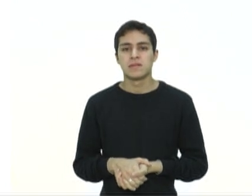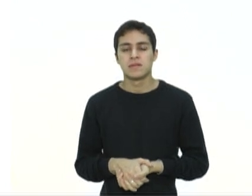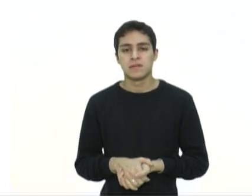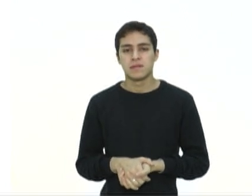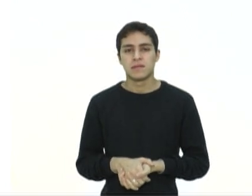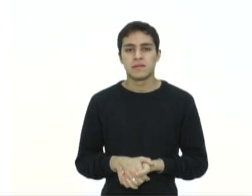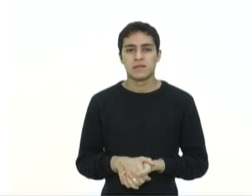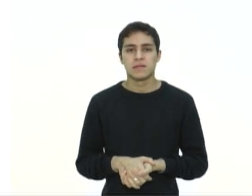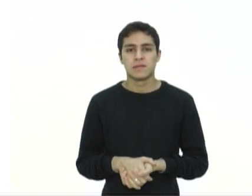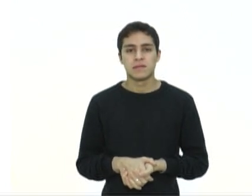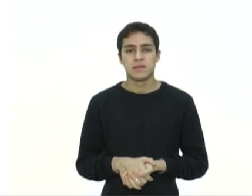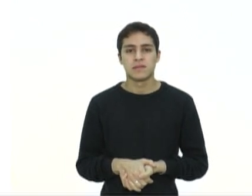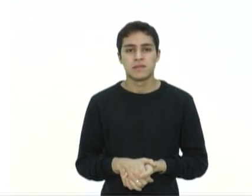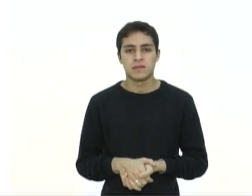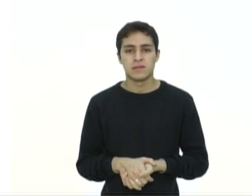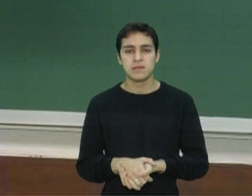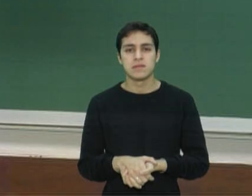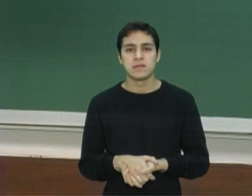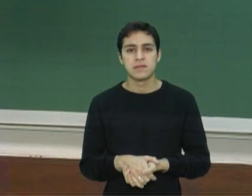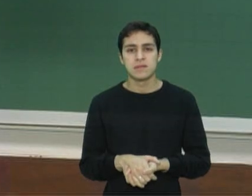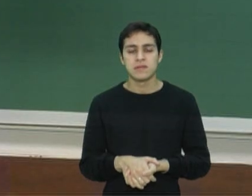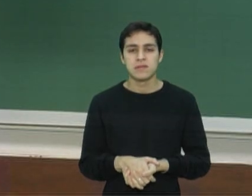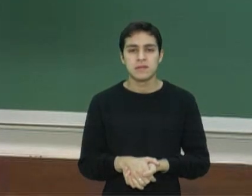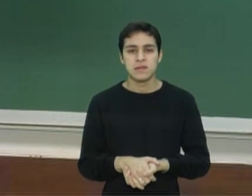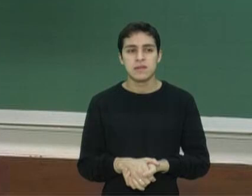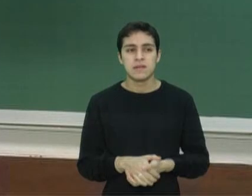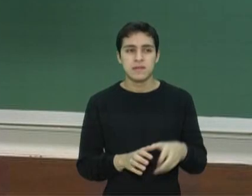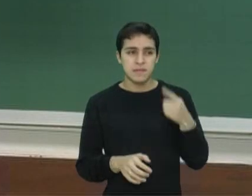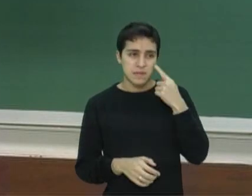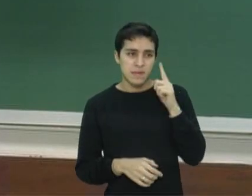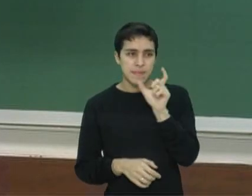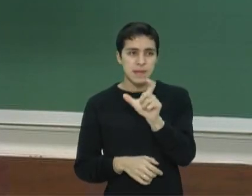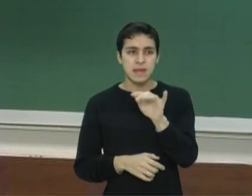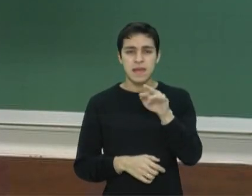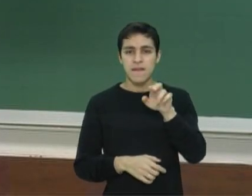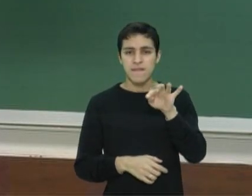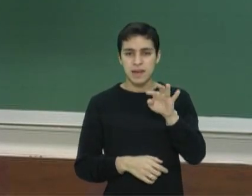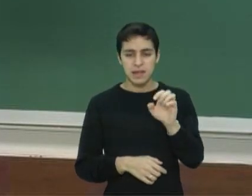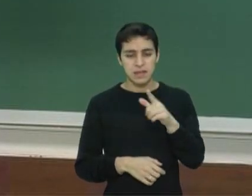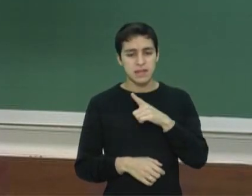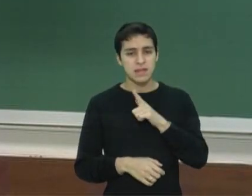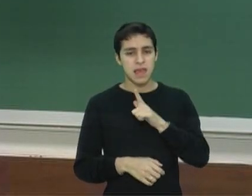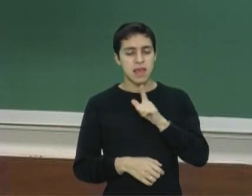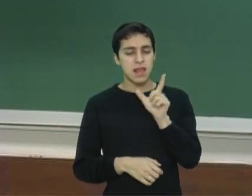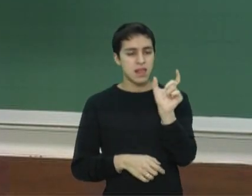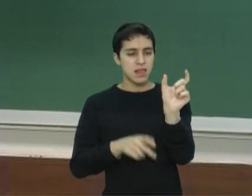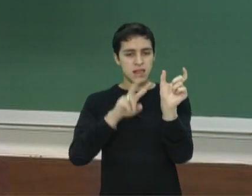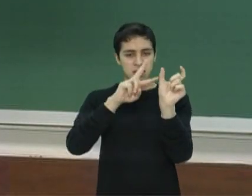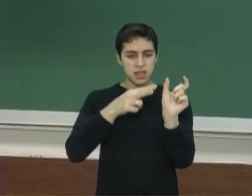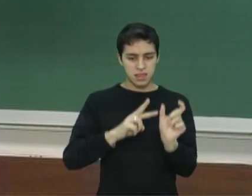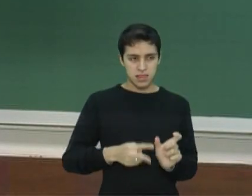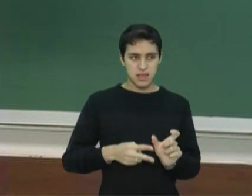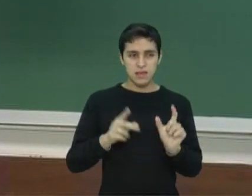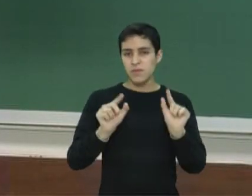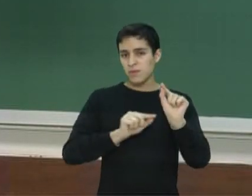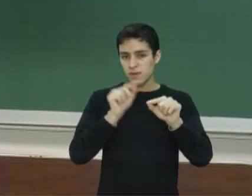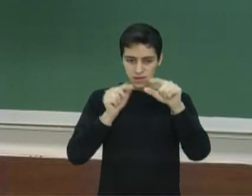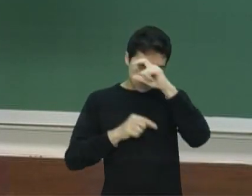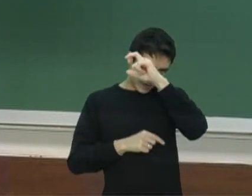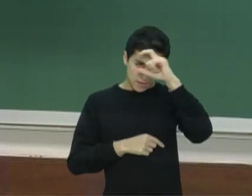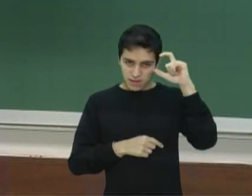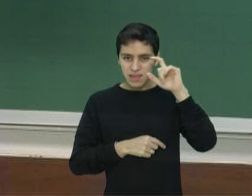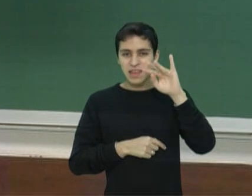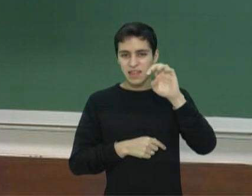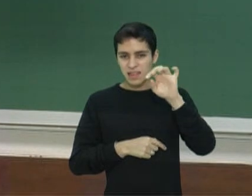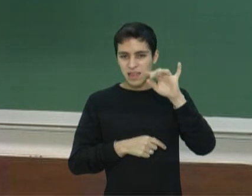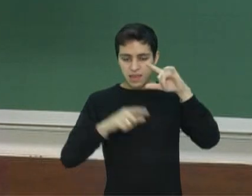arrugada. ¿Qué te sucede? Então, nós temos aí a palavra frente com esses dois sentidos, né? Frente a testa, a